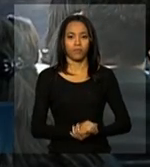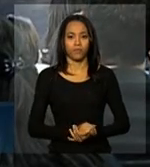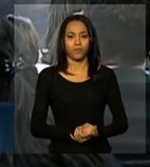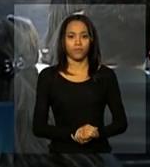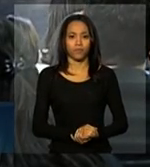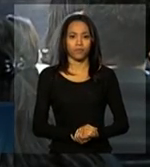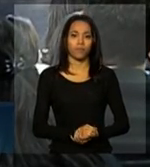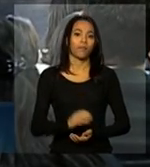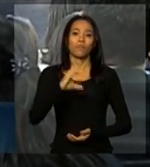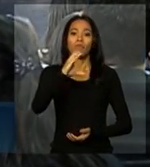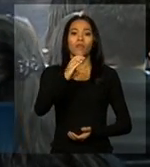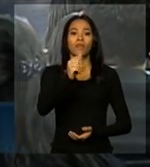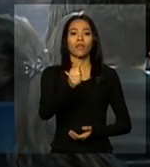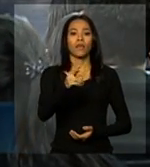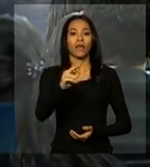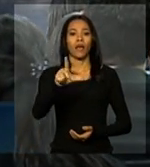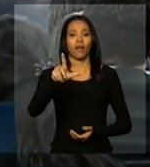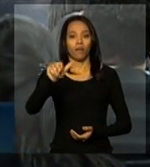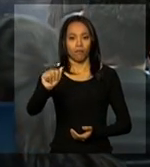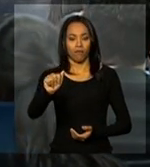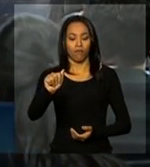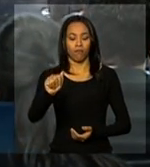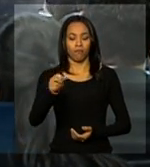É a Carla Simões, da Bloomberg.